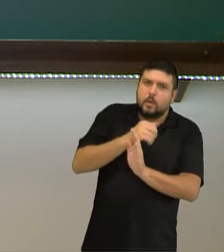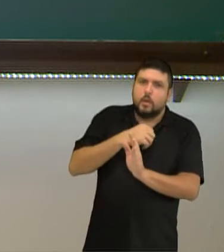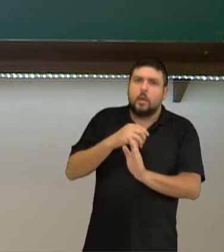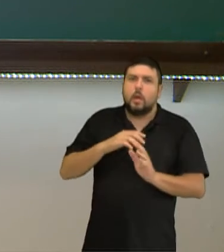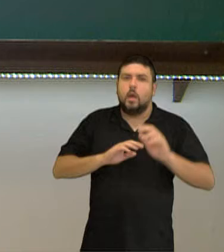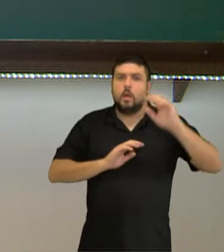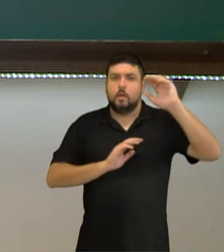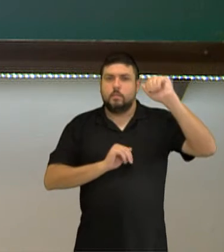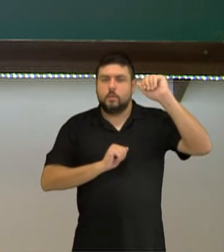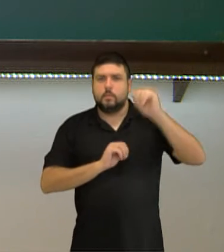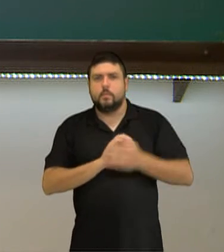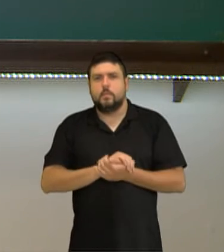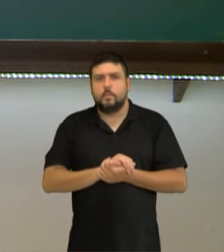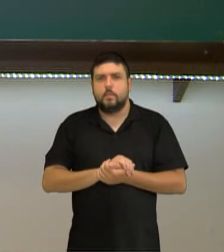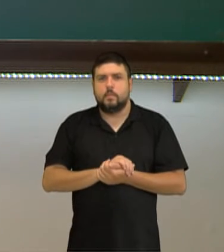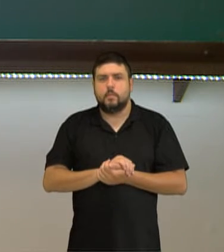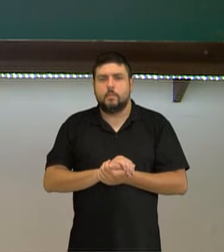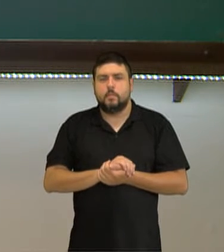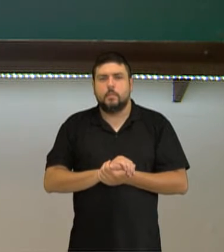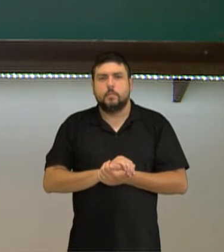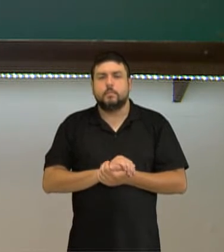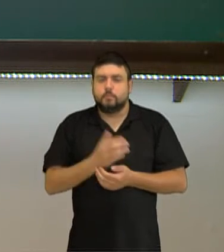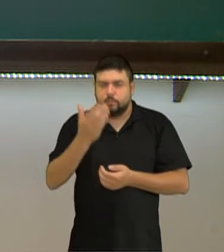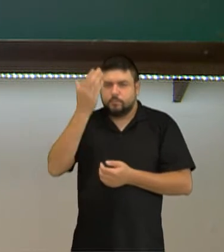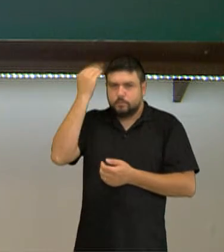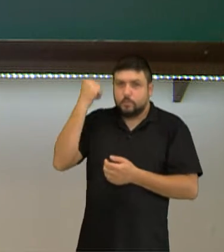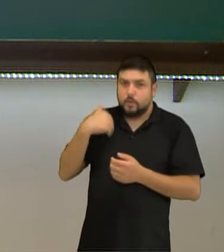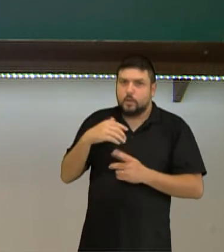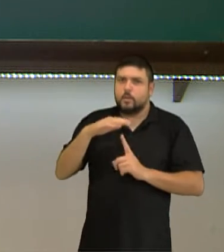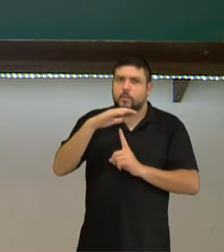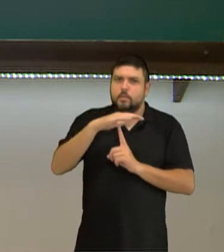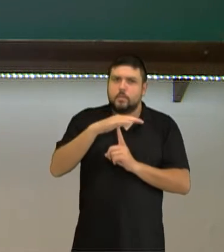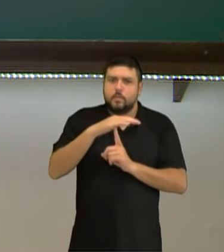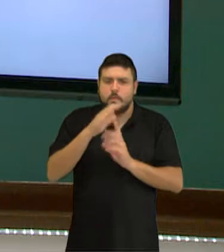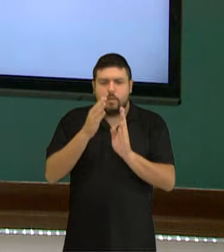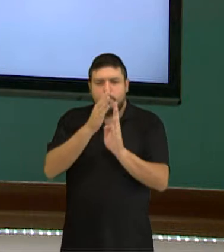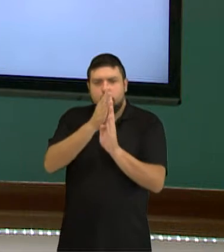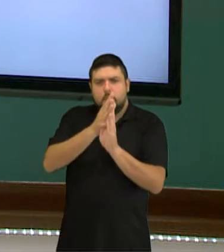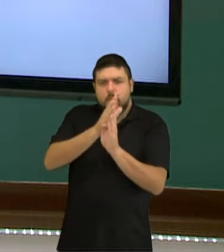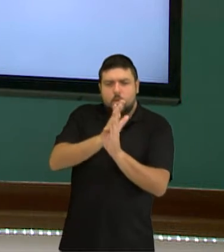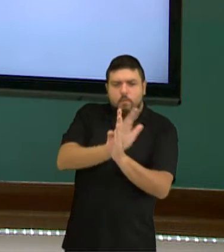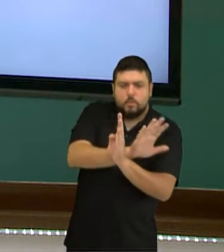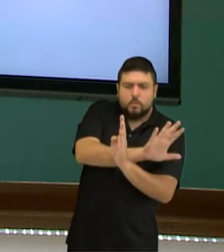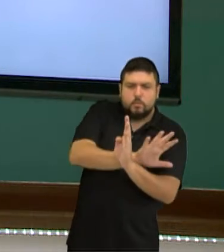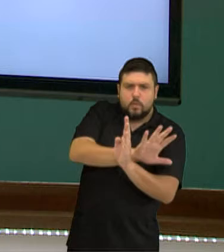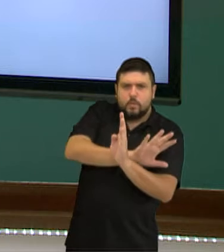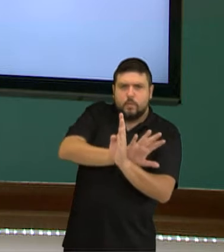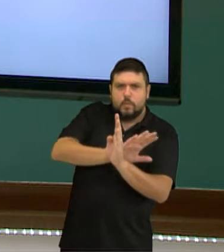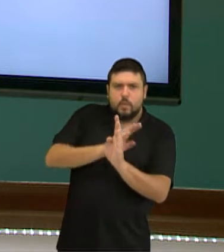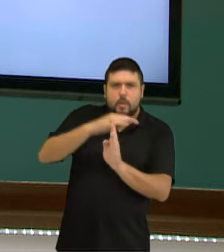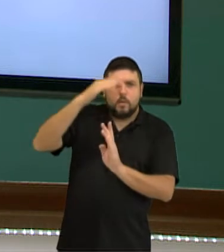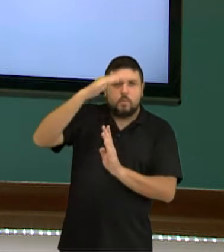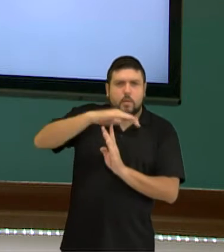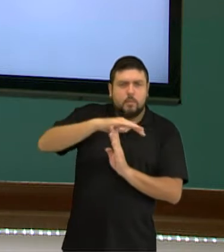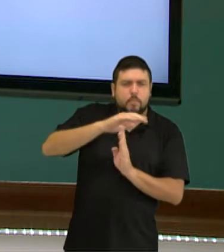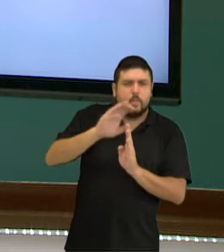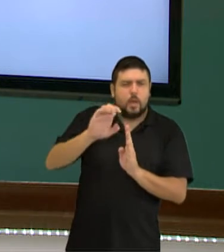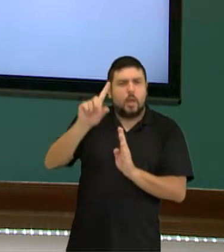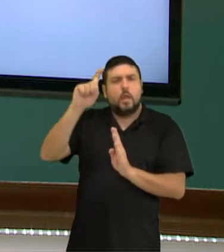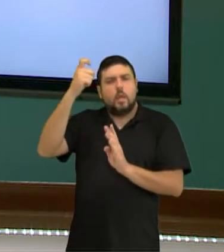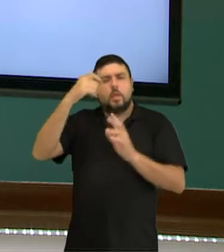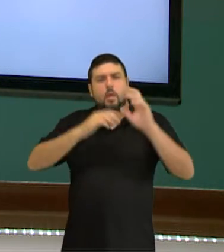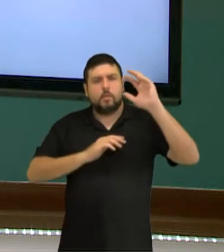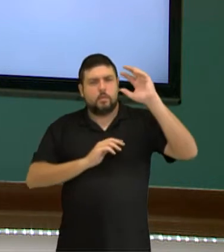portugueses vão, ao longo da colonização, ocupando esses territórios. Então, estudar essa ocupação do território brasileiro, estudar a ocupação